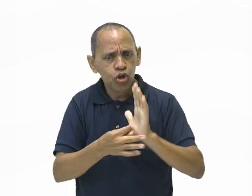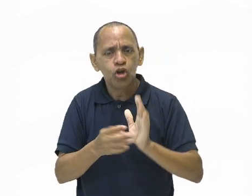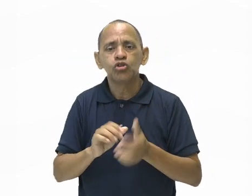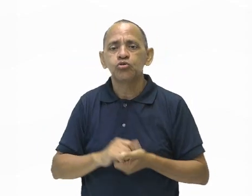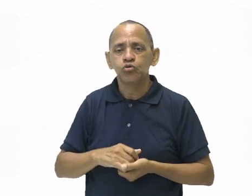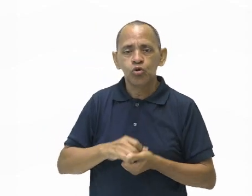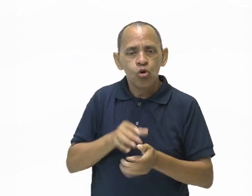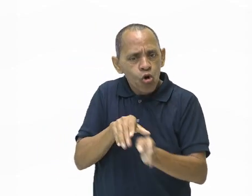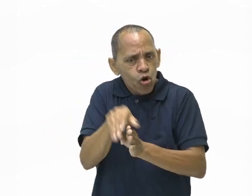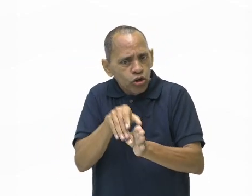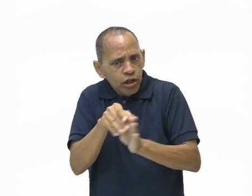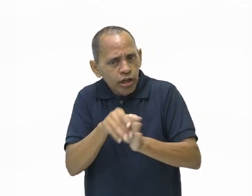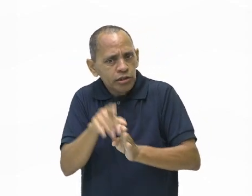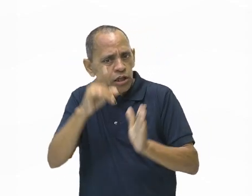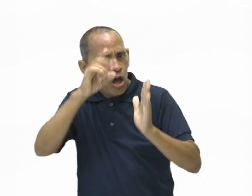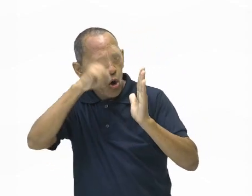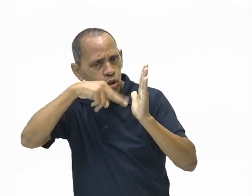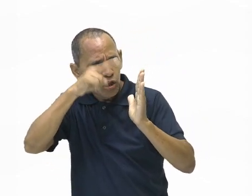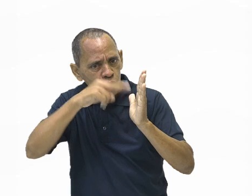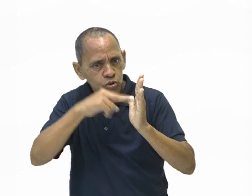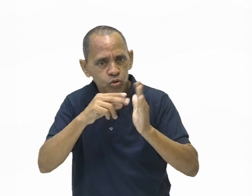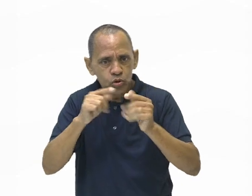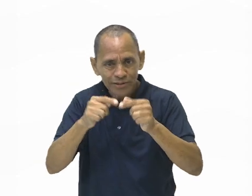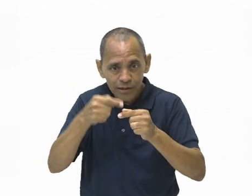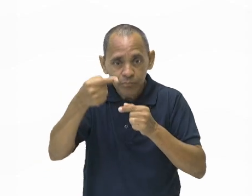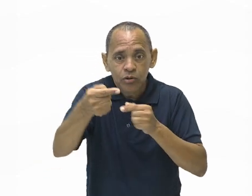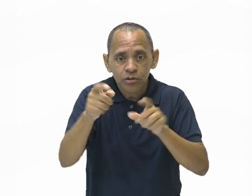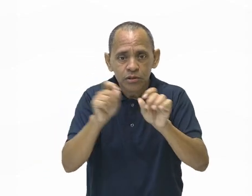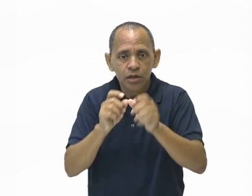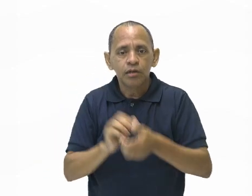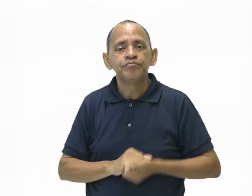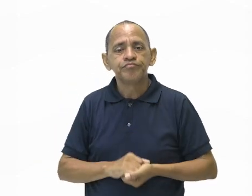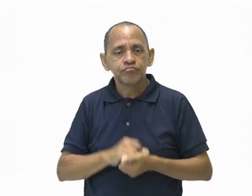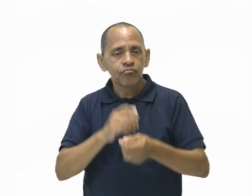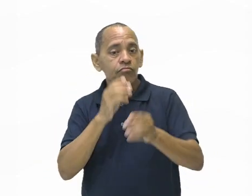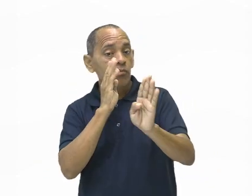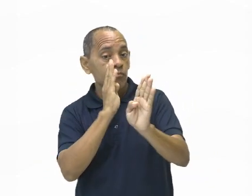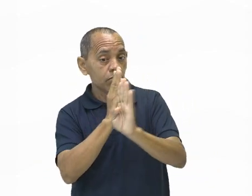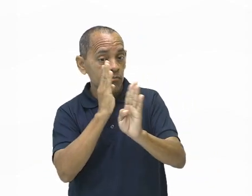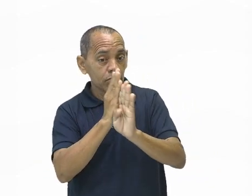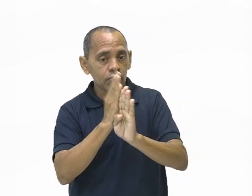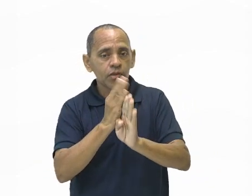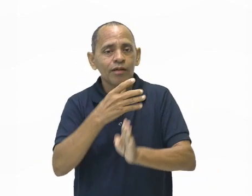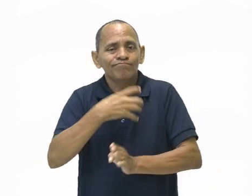para além do dito, para a descoberta de um sentido não dito.